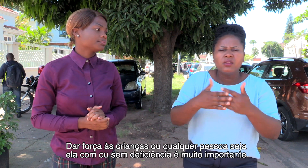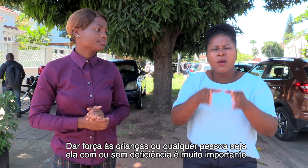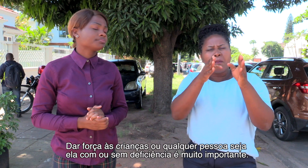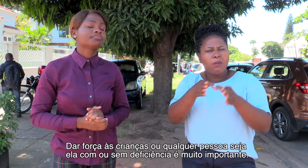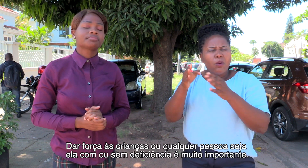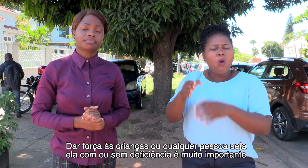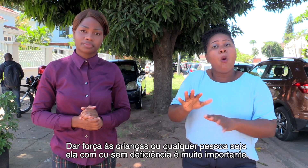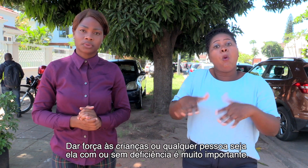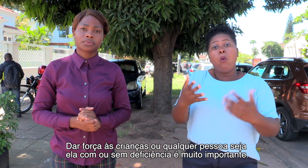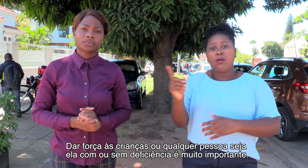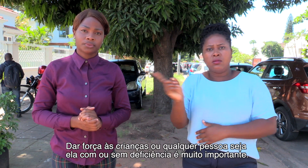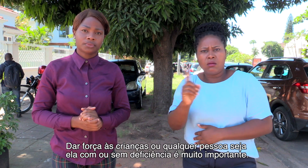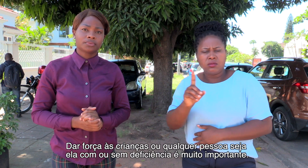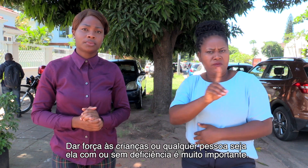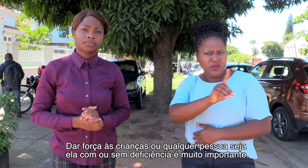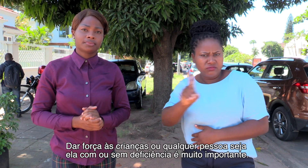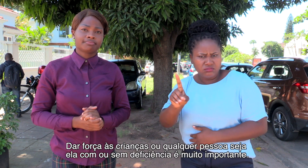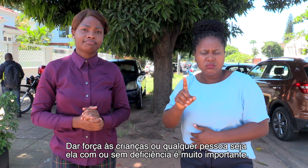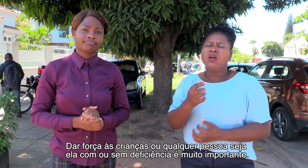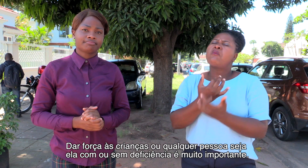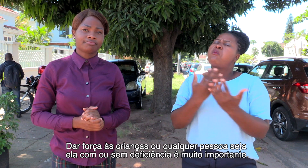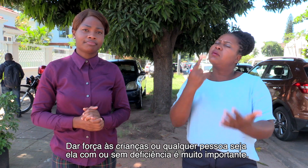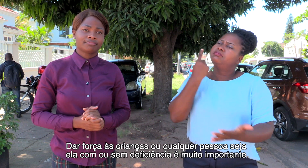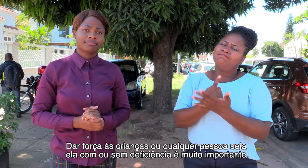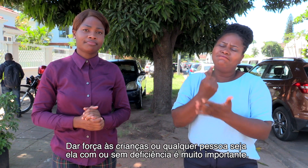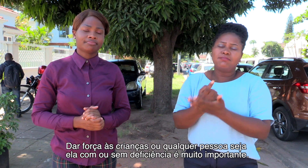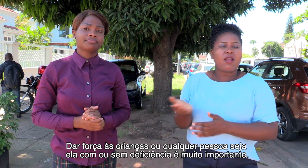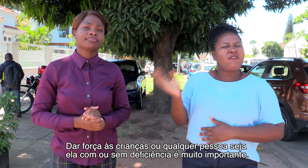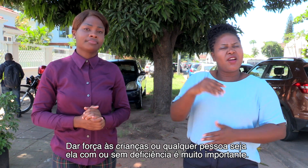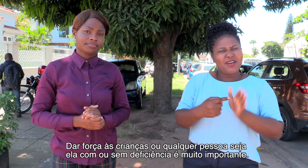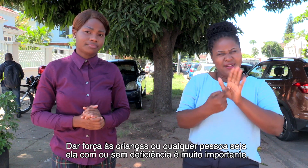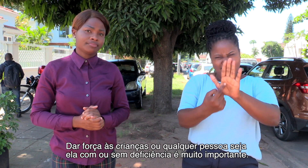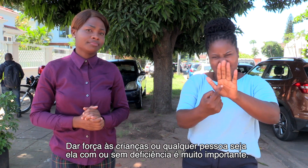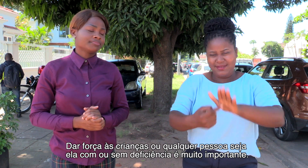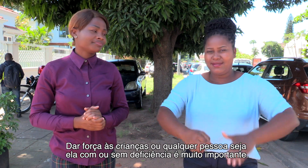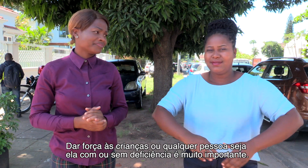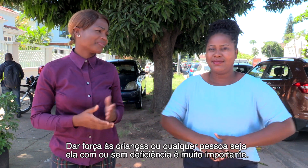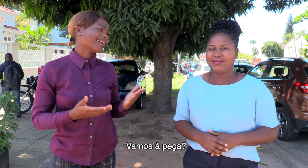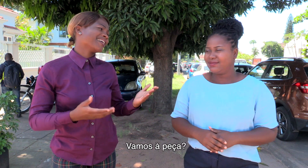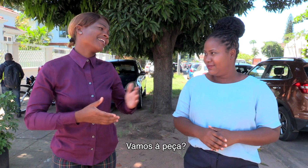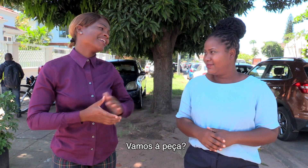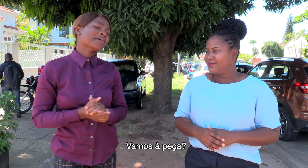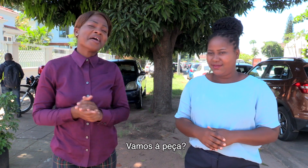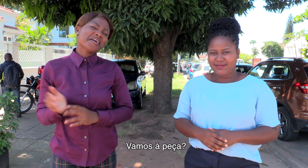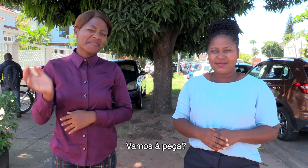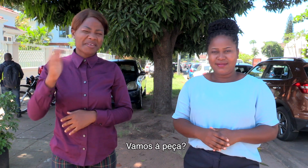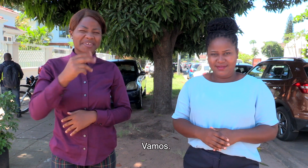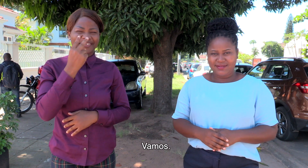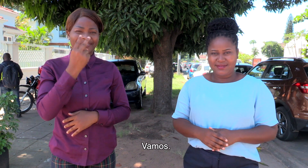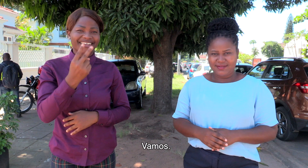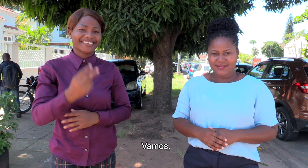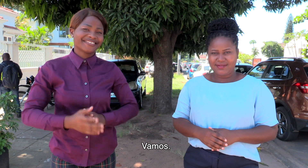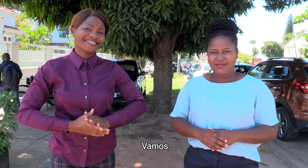ou qualquer pessoa, seja ela com ou sem deficiência, é muito importante. Vamos à peça?